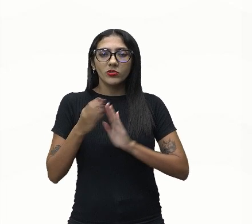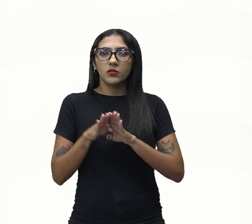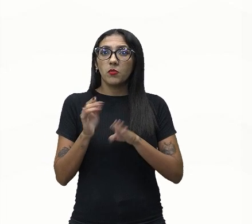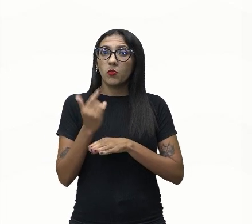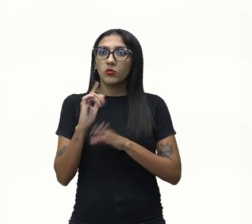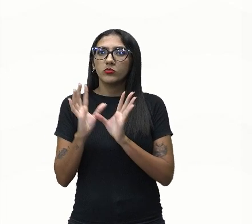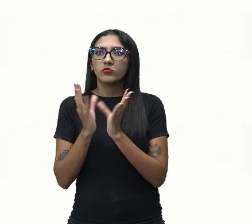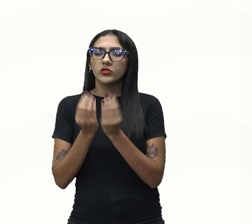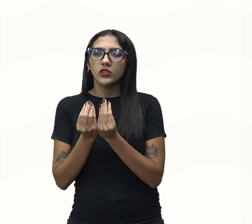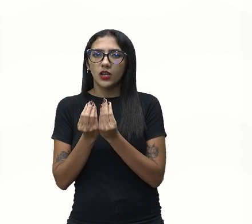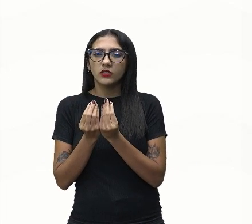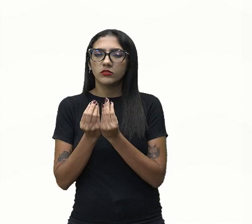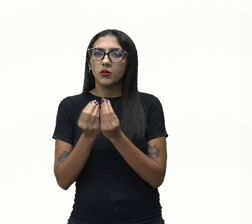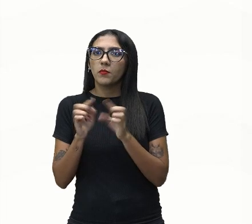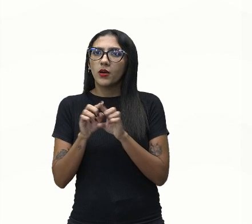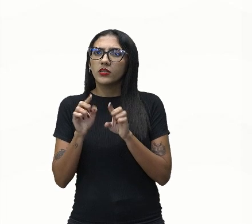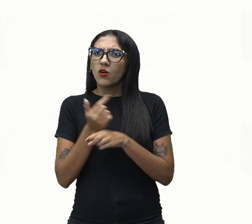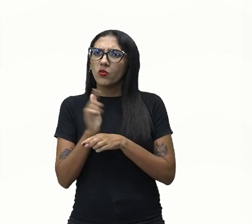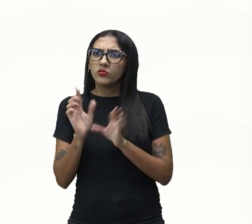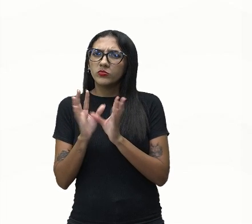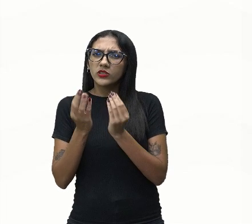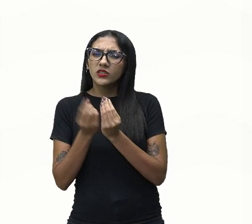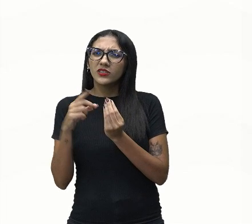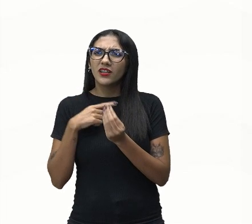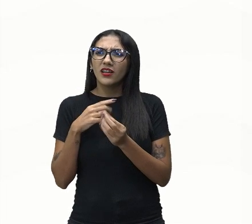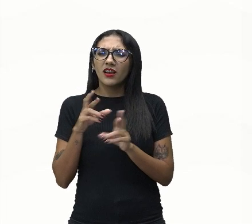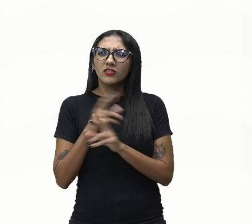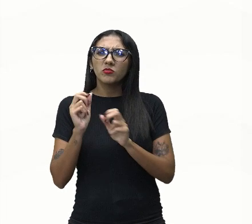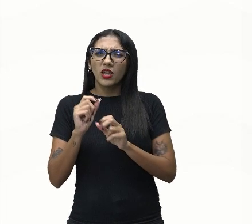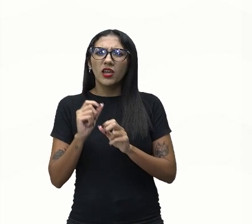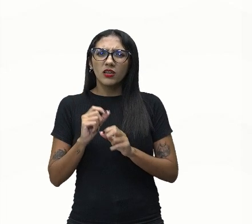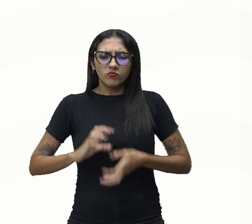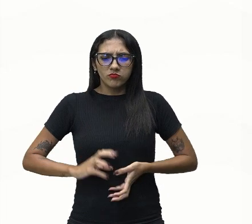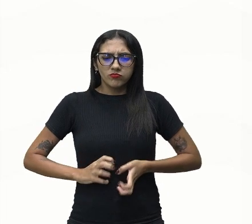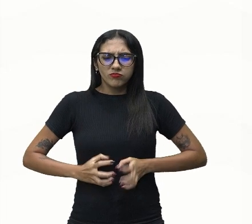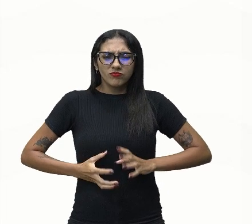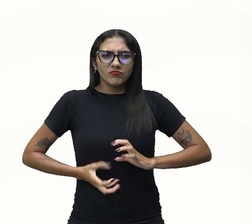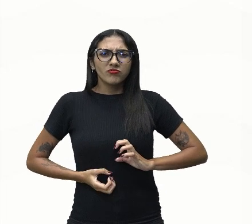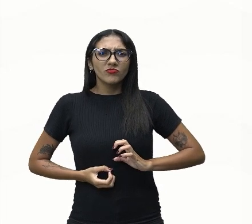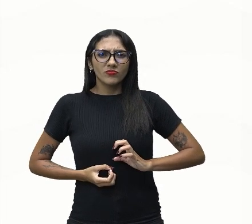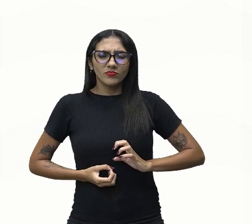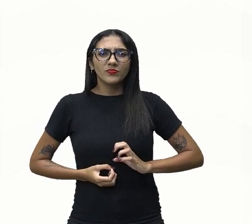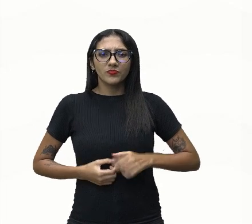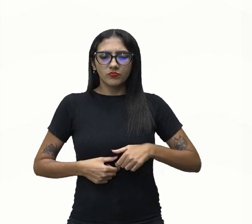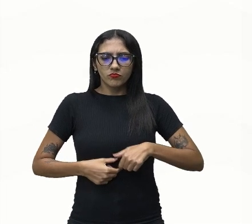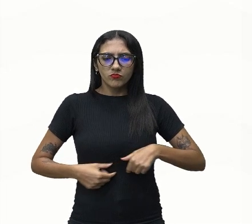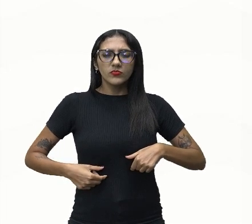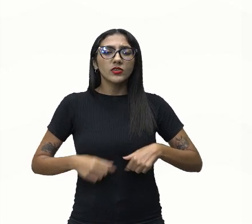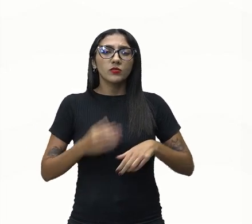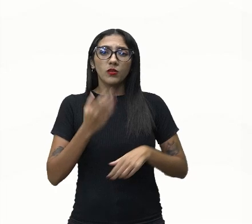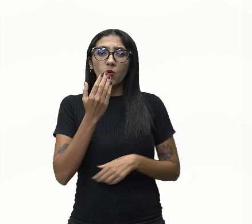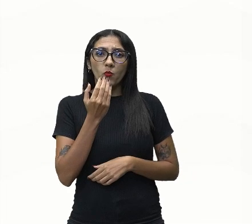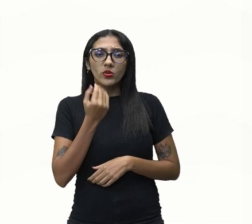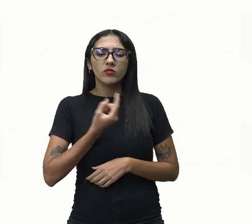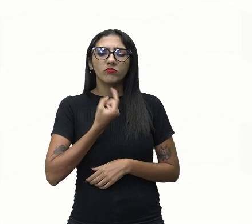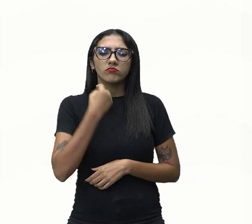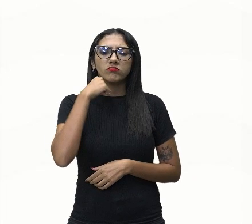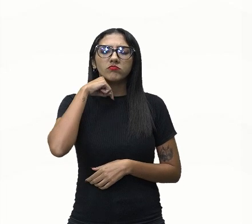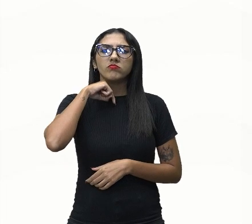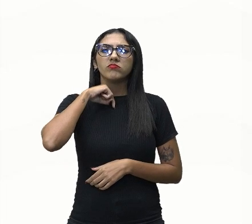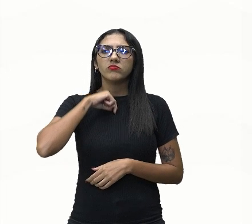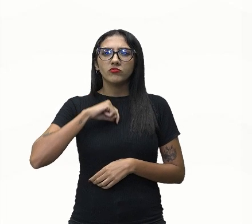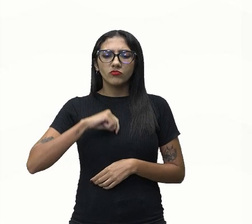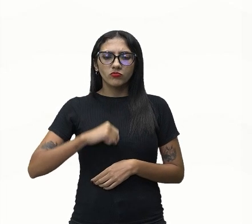que está relacionado com o processo de digestão, né? O suco pancreático, no momento da digestão ali dos